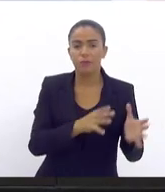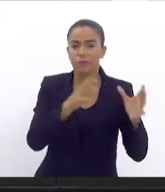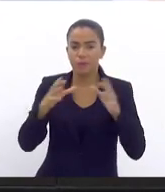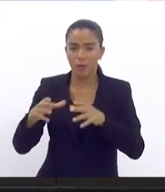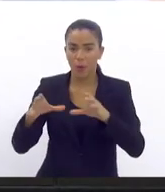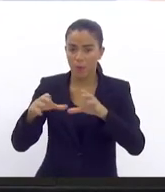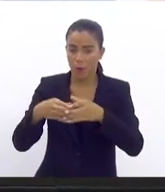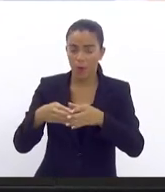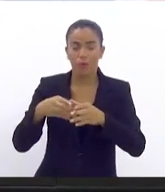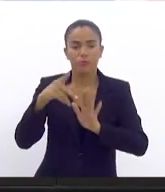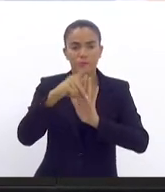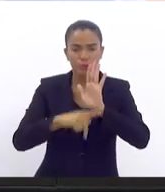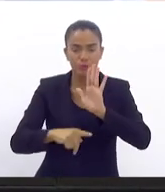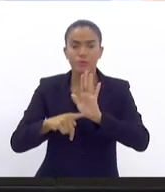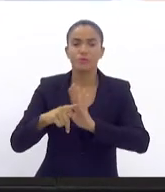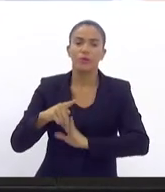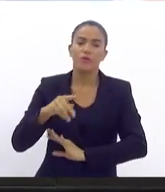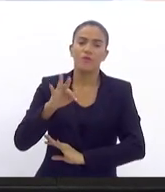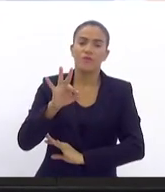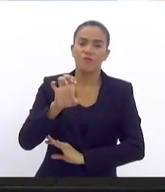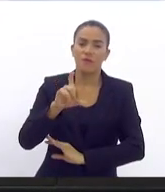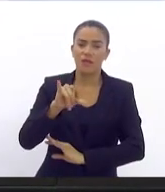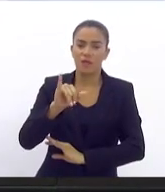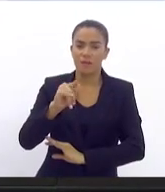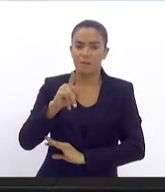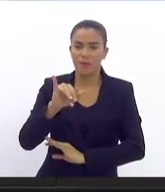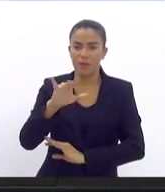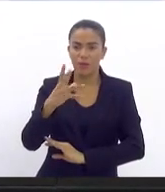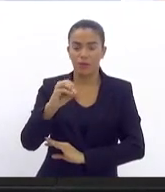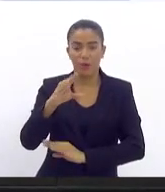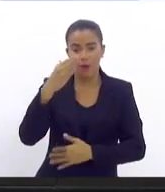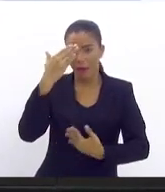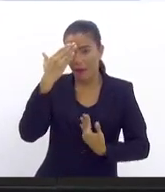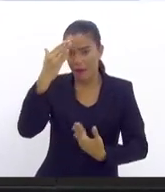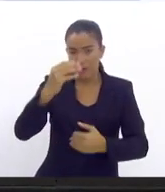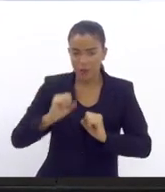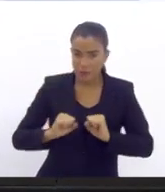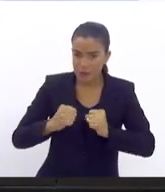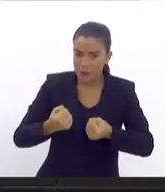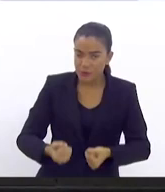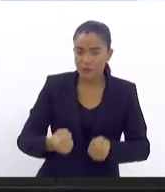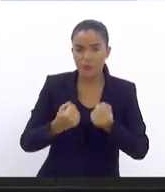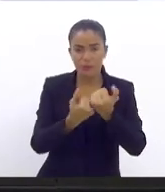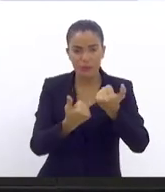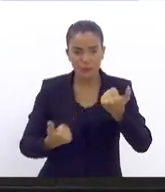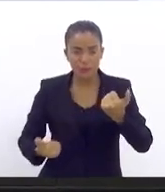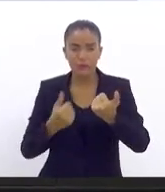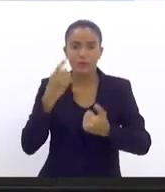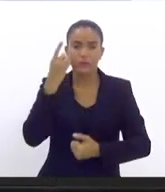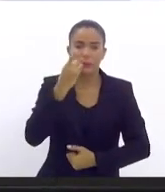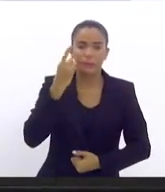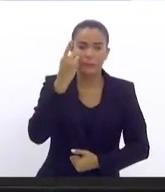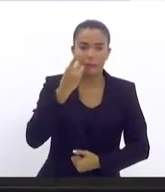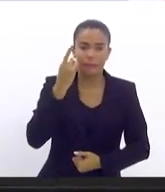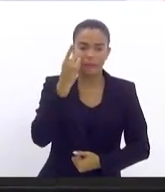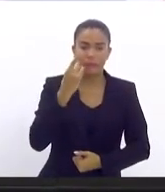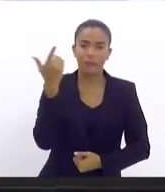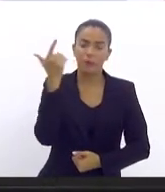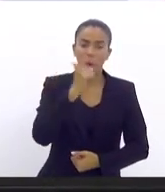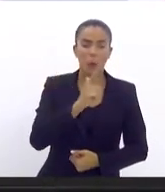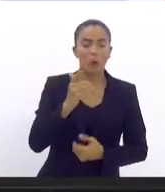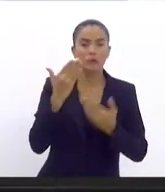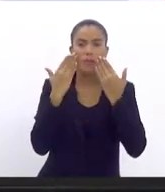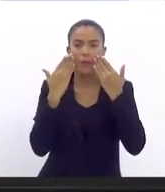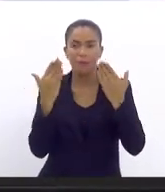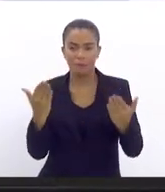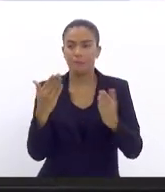projeto de relatoria, deputado Filipinho Raves. Desde já agradecendo o esforço das assessorias daqueles deputados que conseguiram